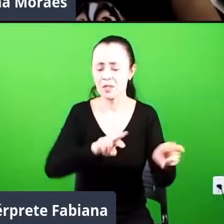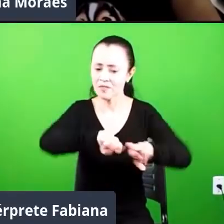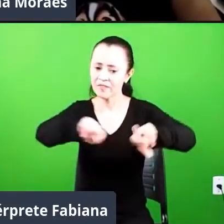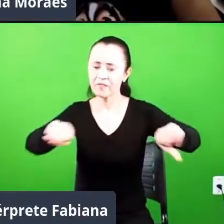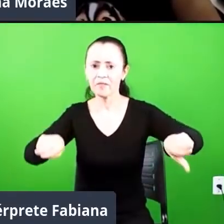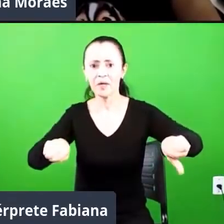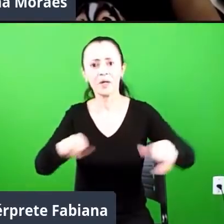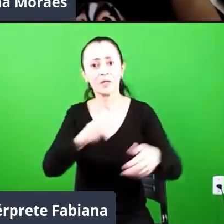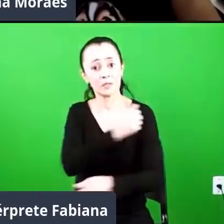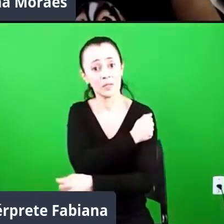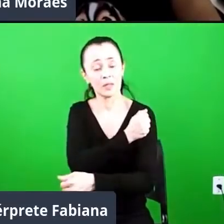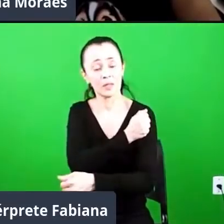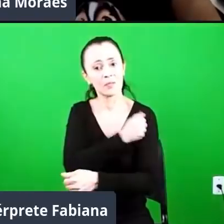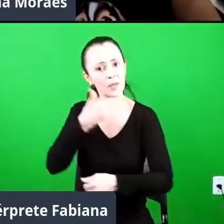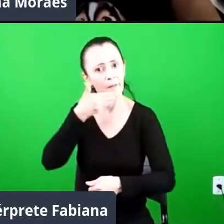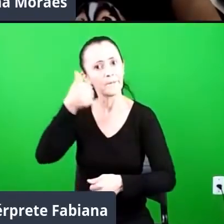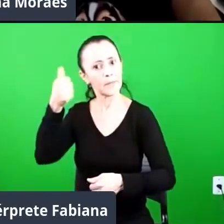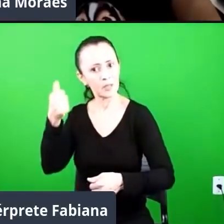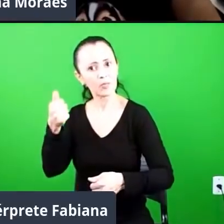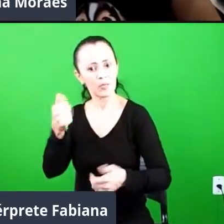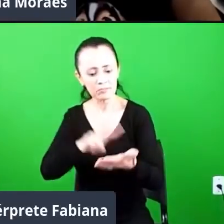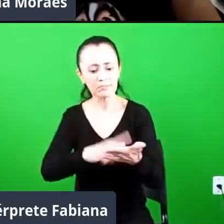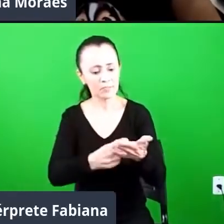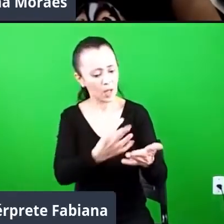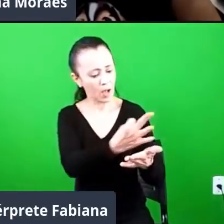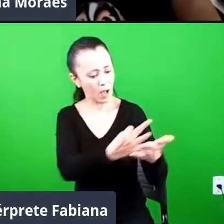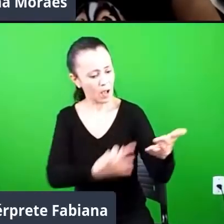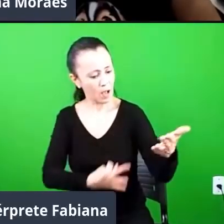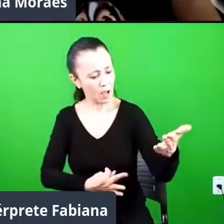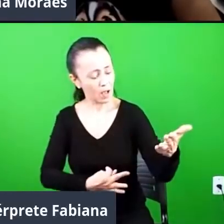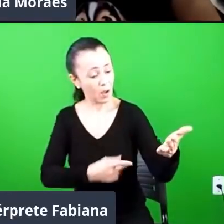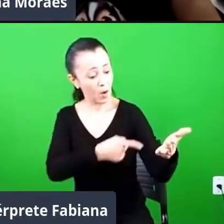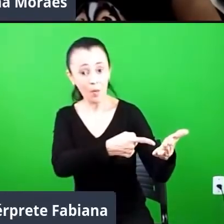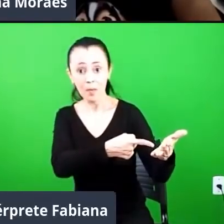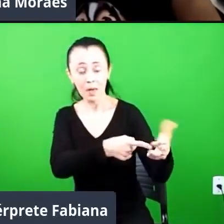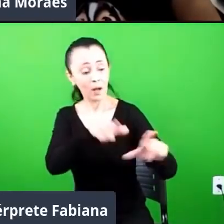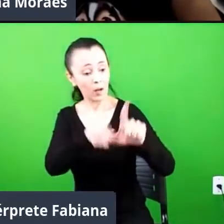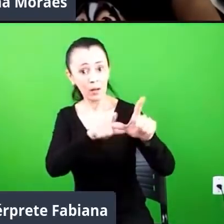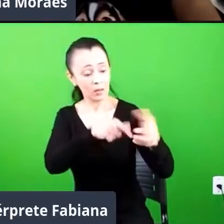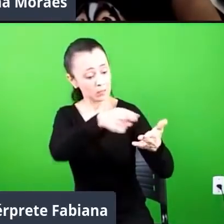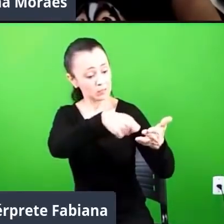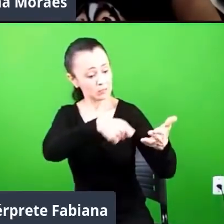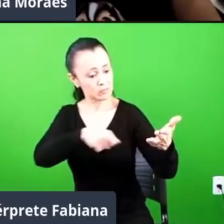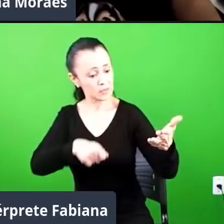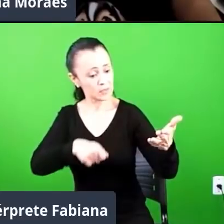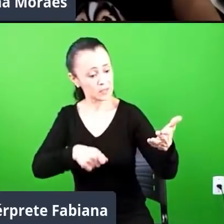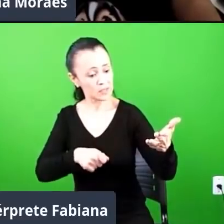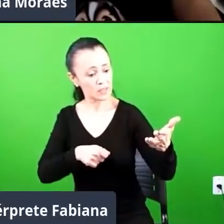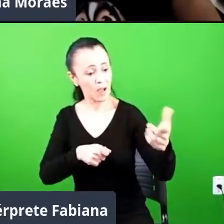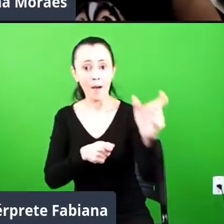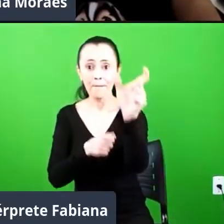melhora significativa na interpretação dos textos, na grafia correta das palavras, na segmentação das palavras nas